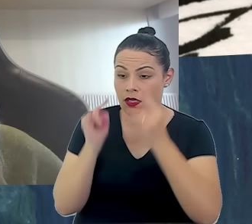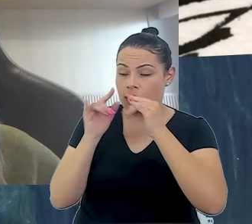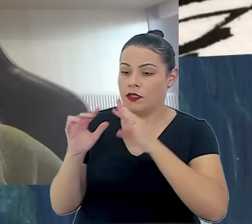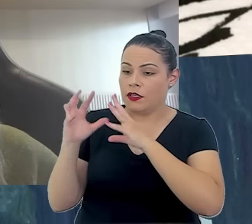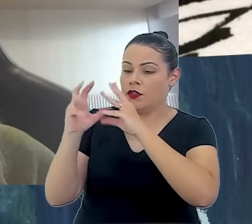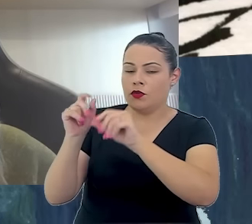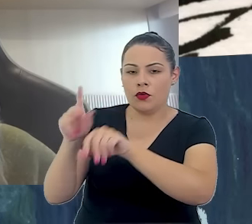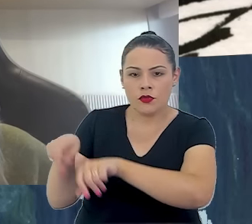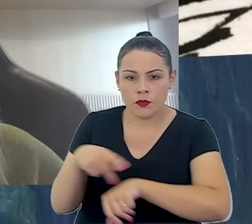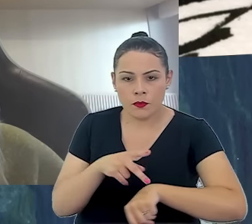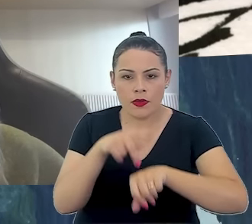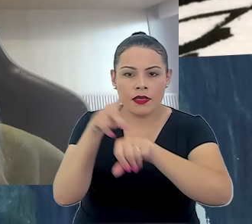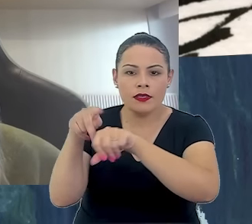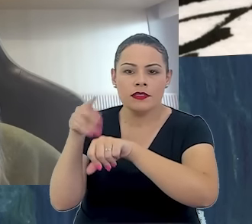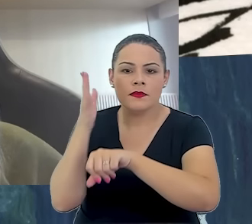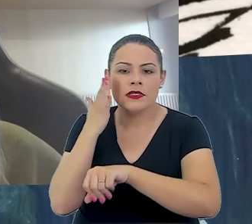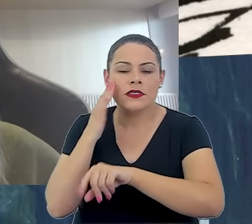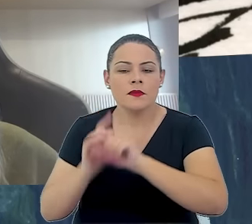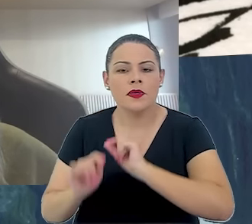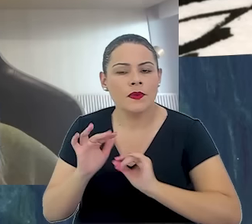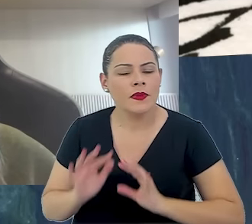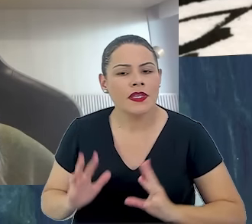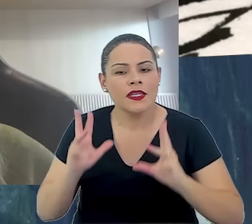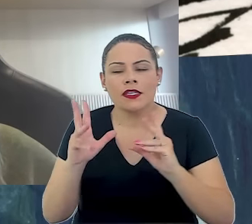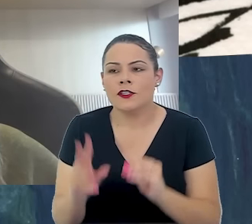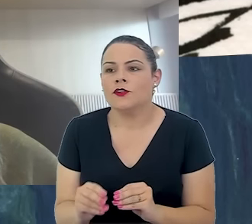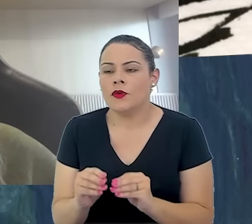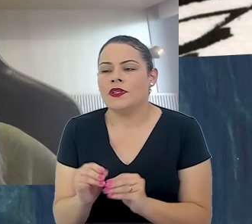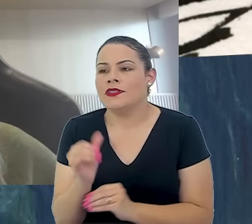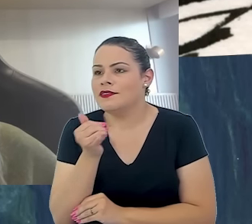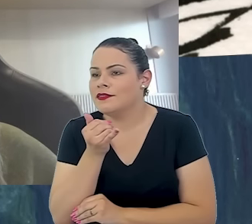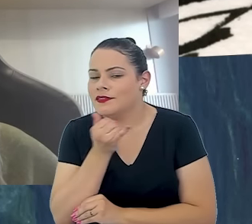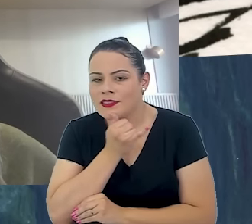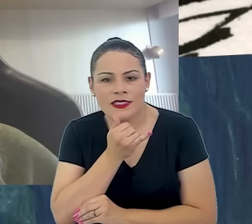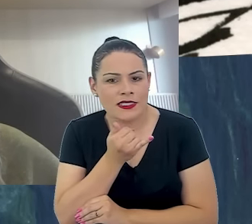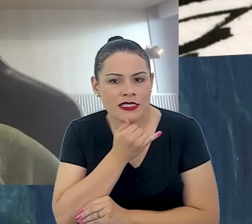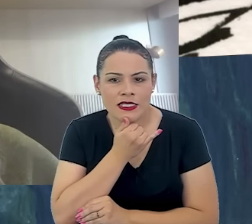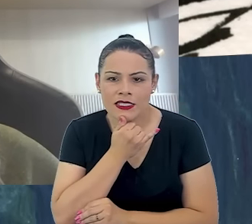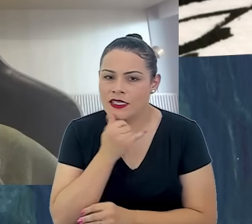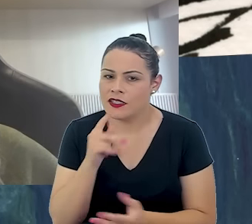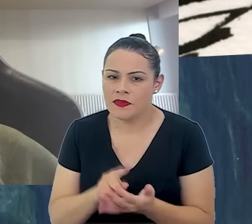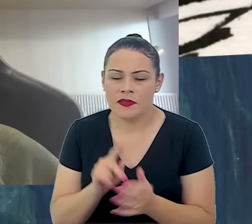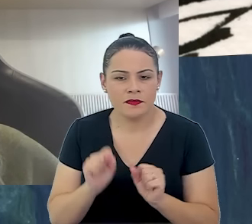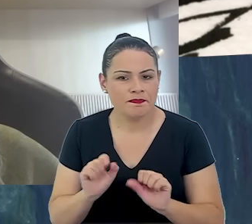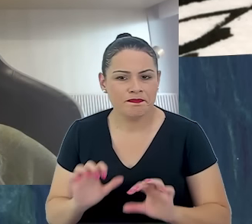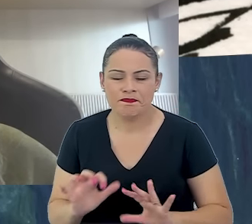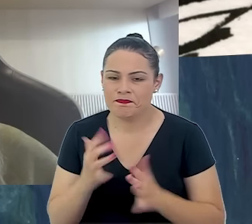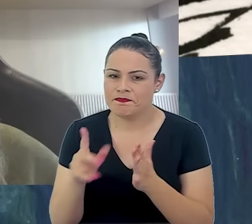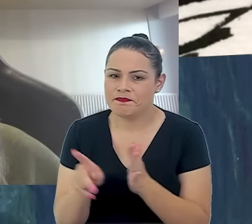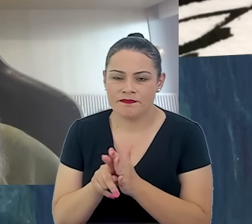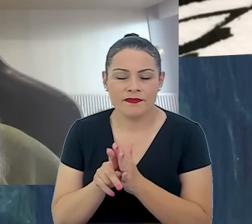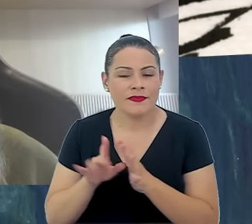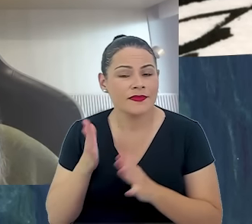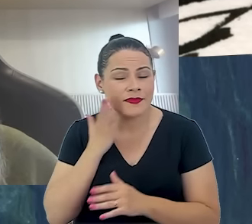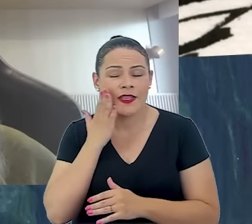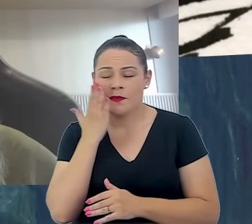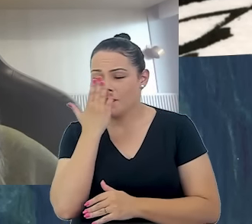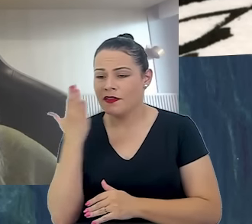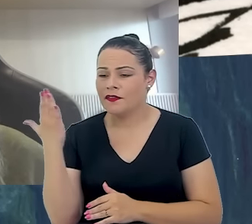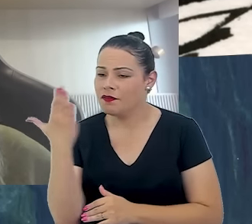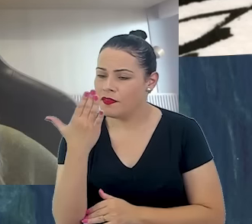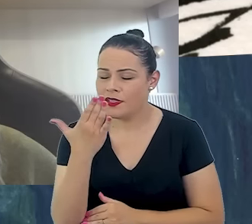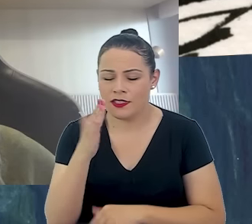que ela traz e pela pela e pela tristeza que isso causa e realização que que estamos